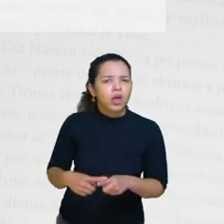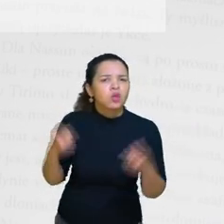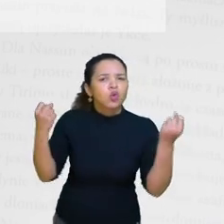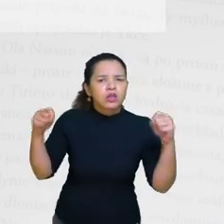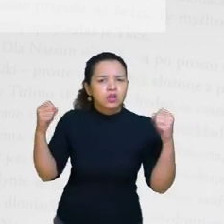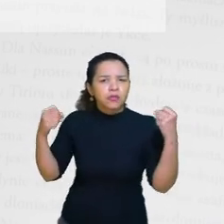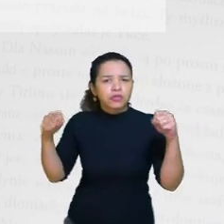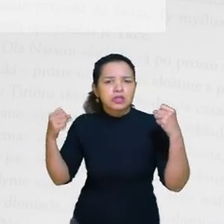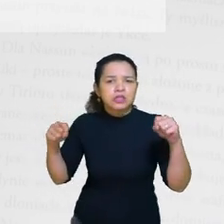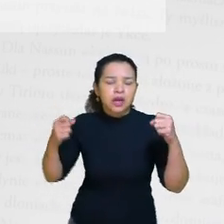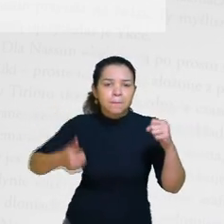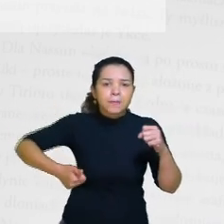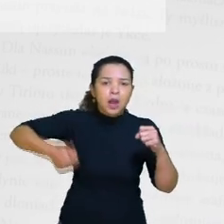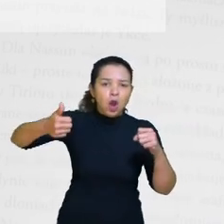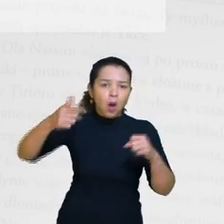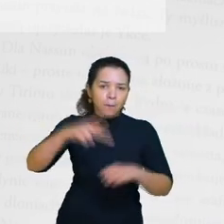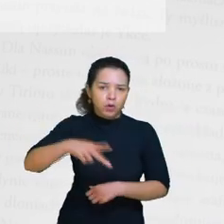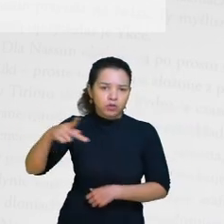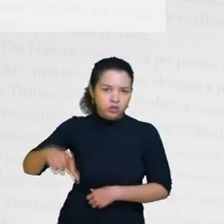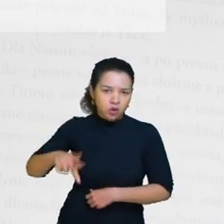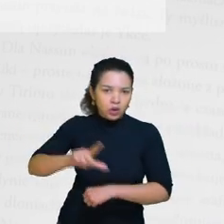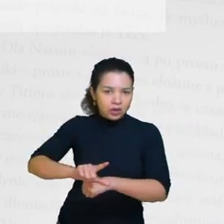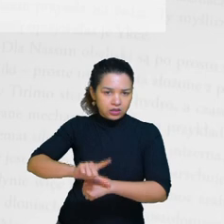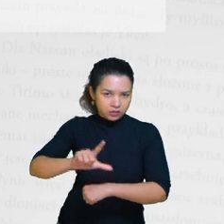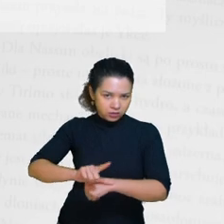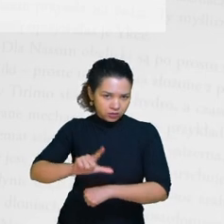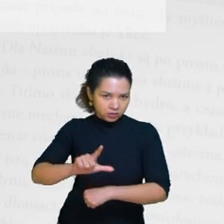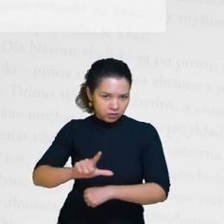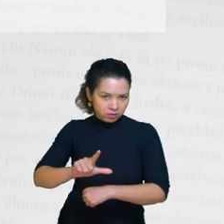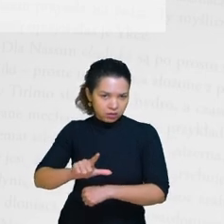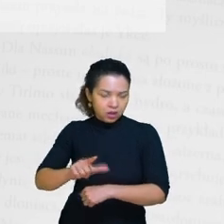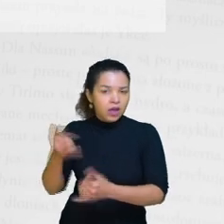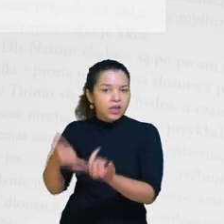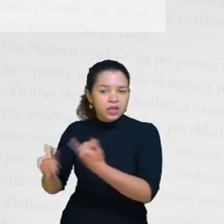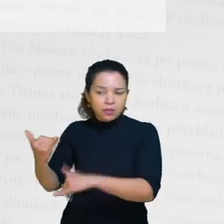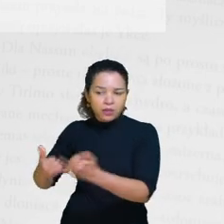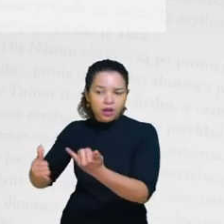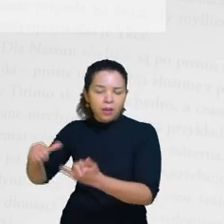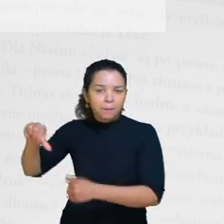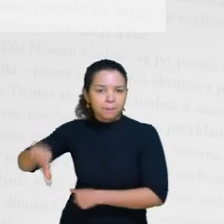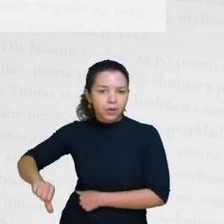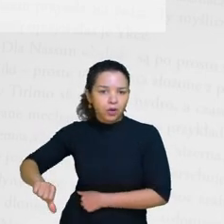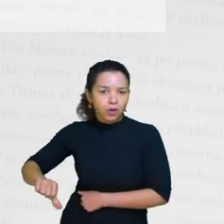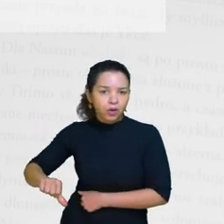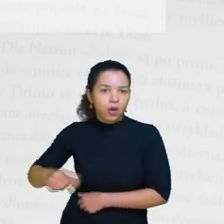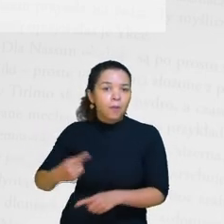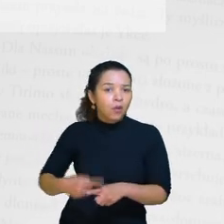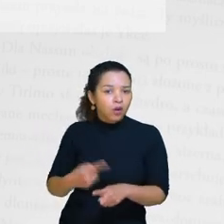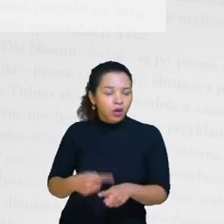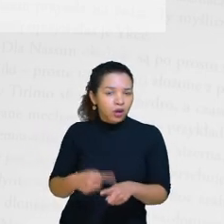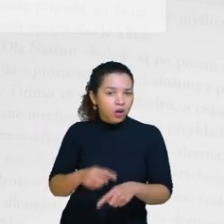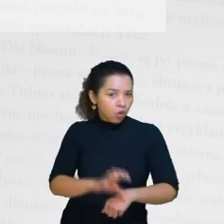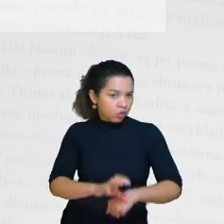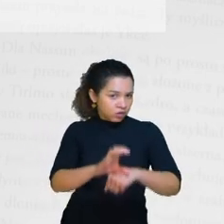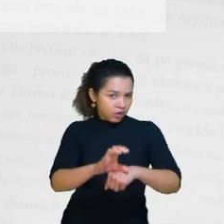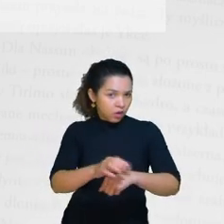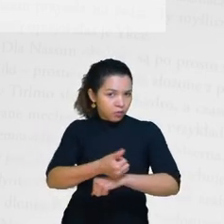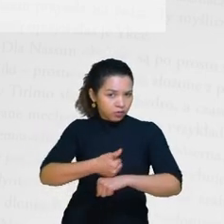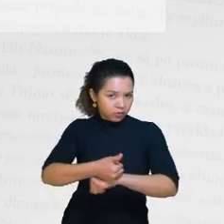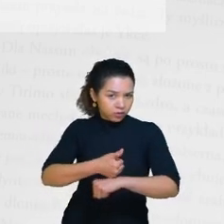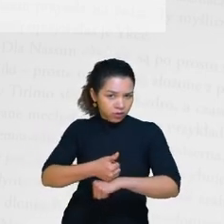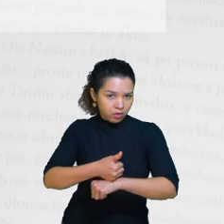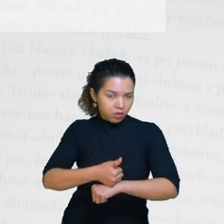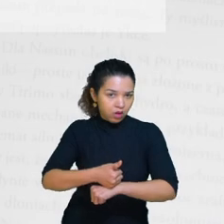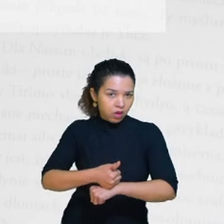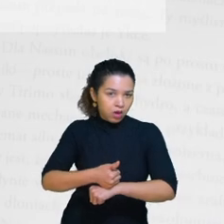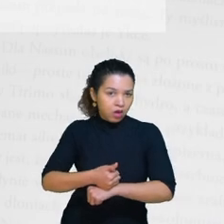melhores de professores licenciados do que a por causa do Conselho profissional que não permite que nenhum outro